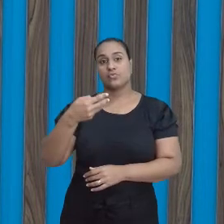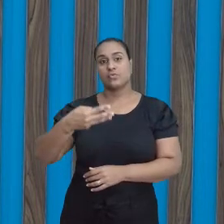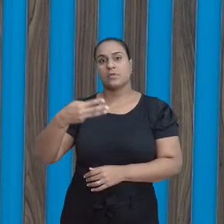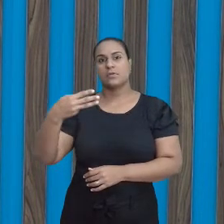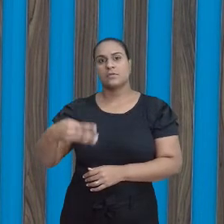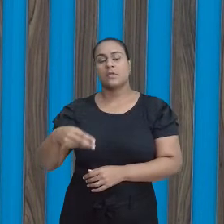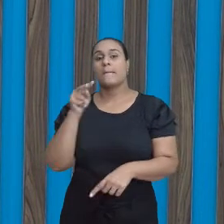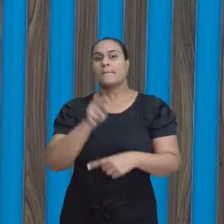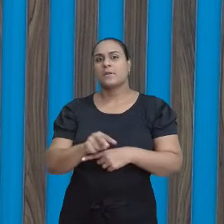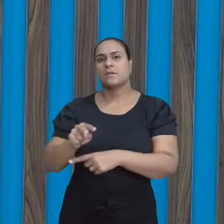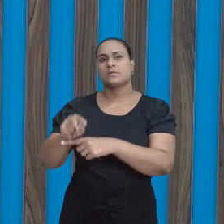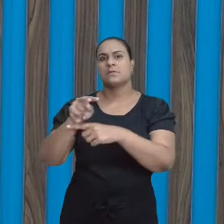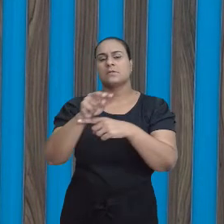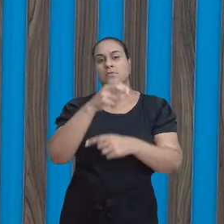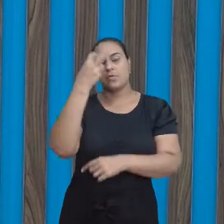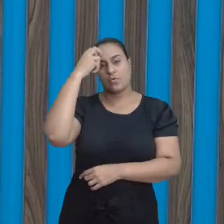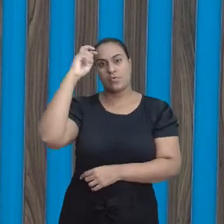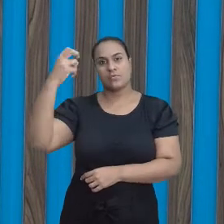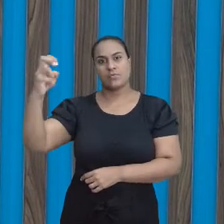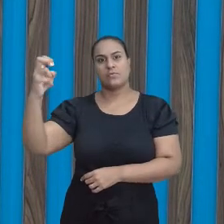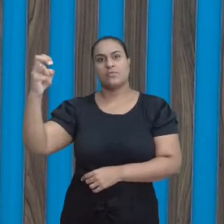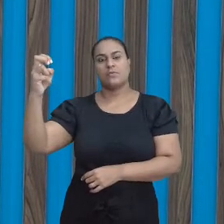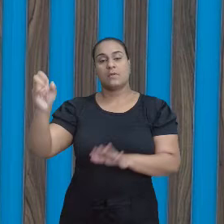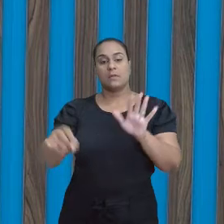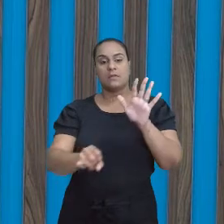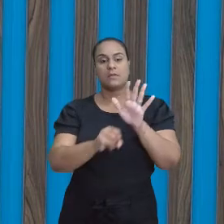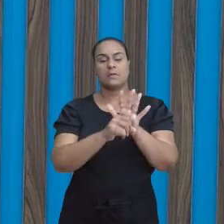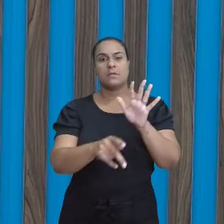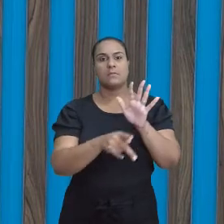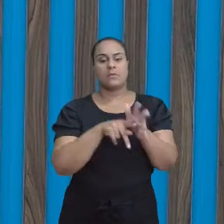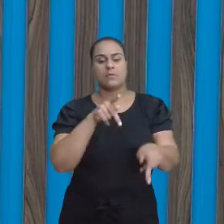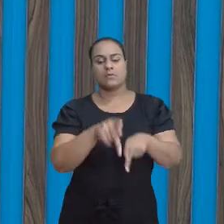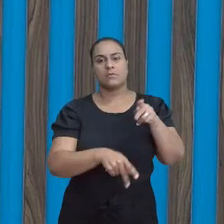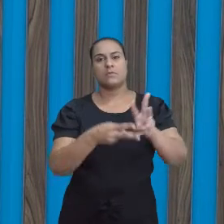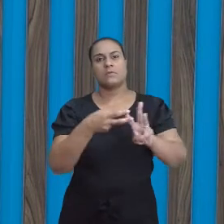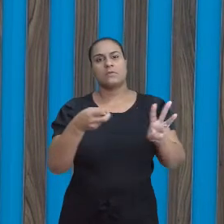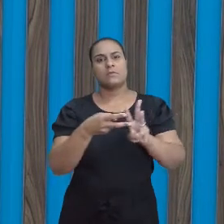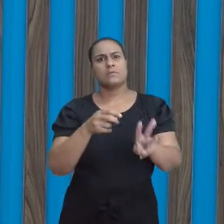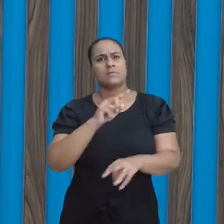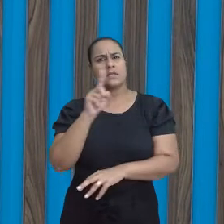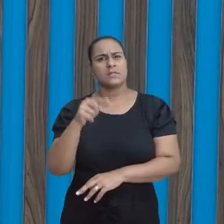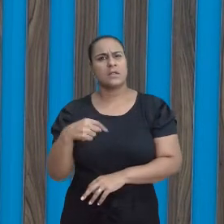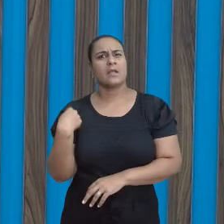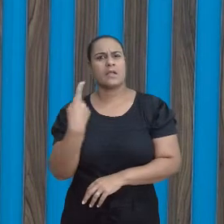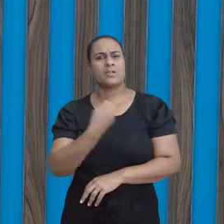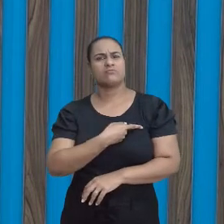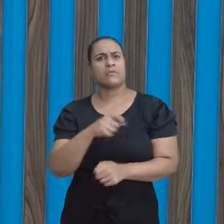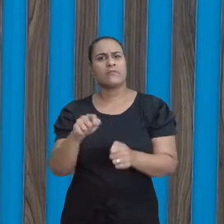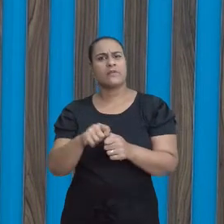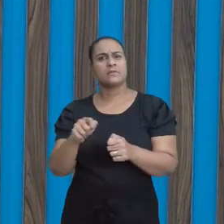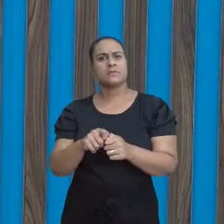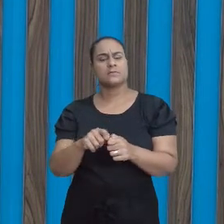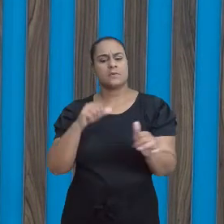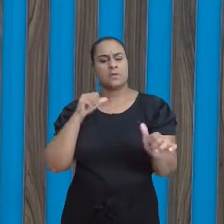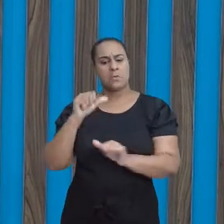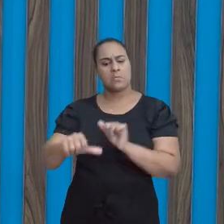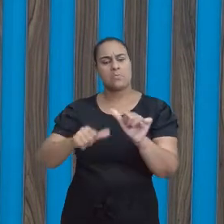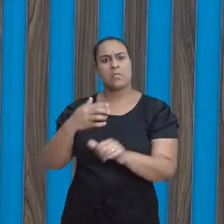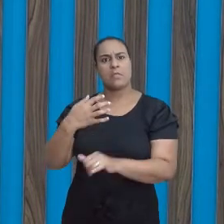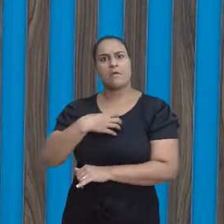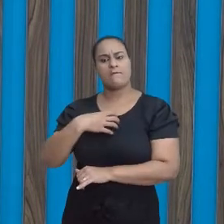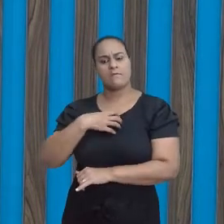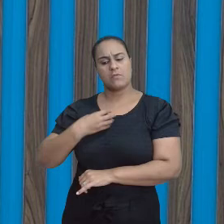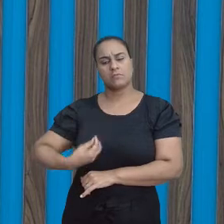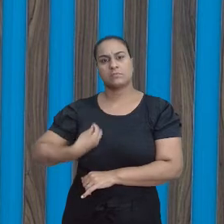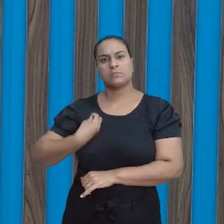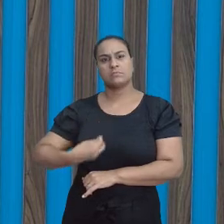cultura e a identidade de nossos povos indígenas. Tá? Será que estamos fazendo isso quando queremos mudar a sua forma de